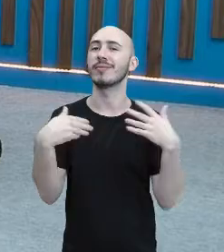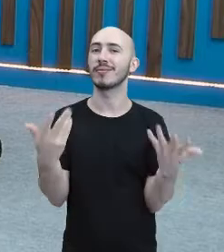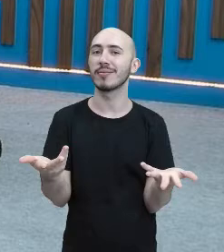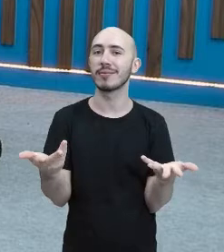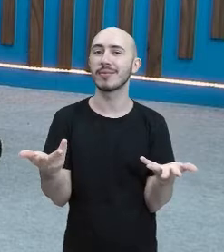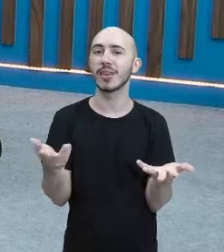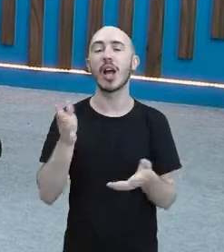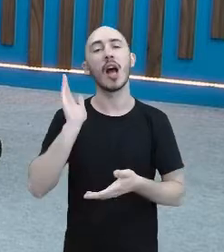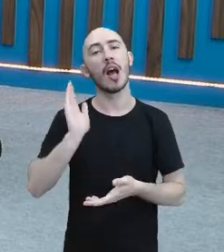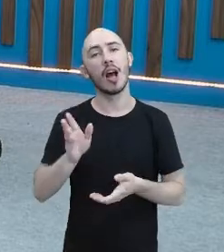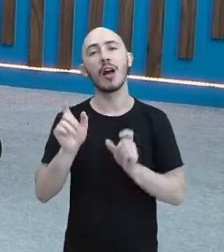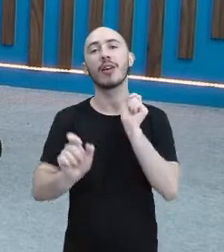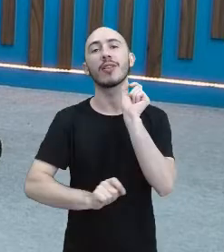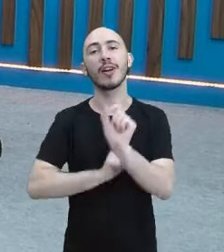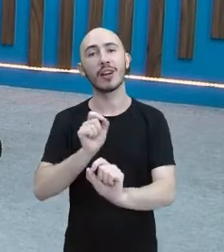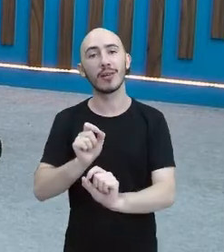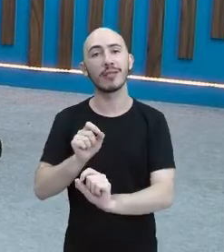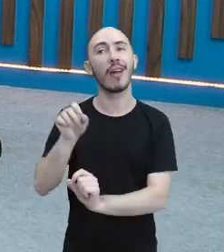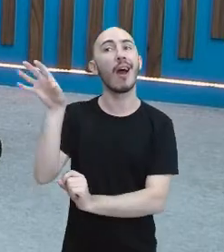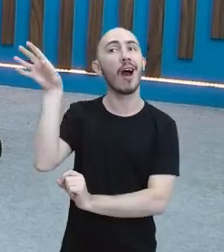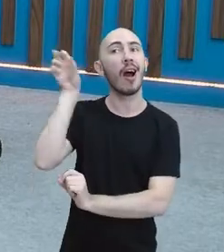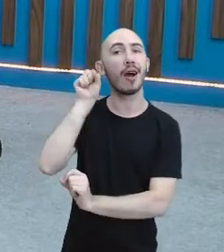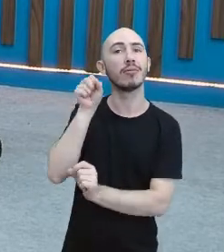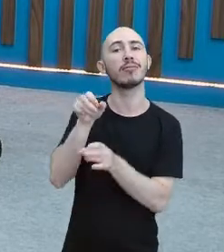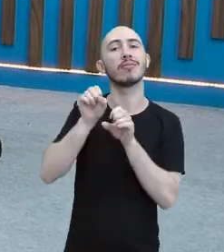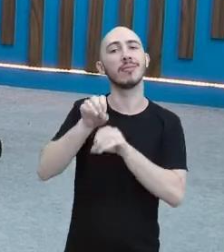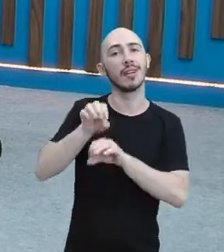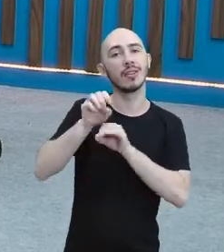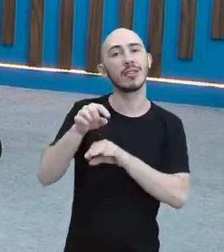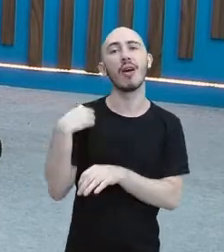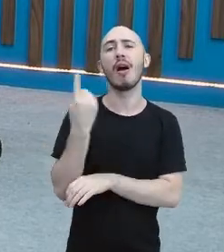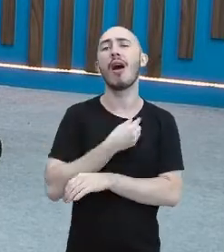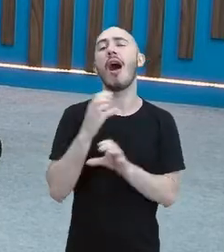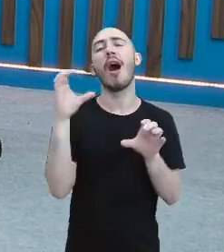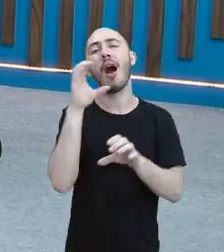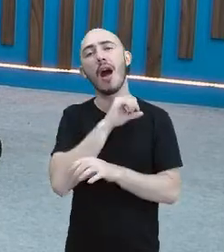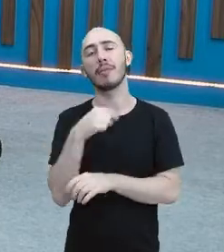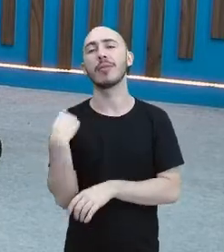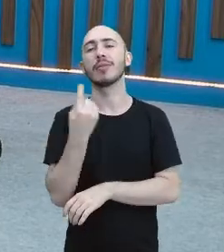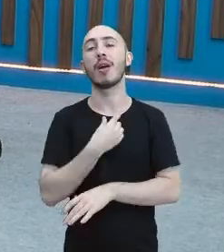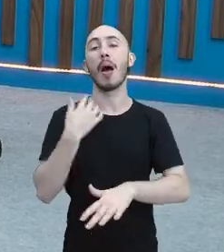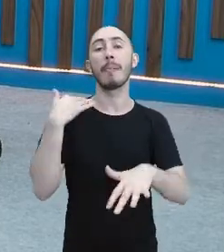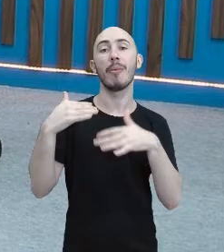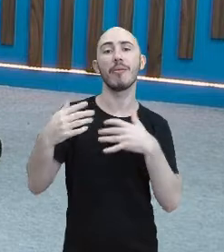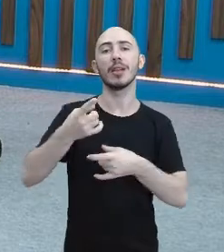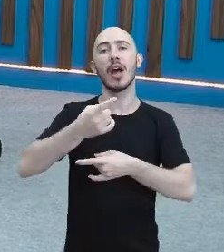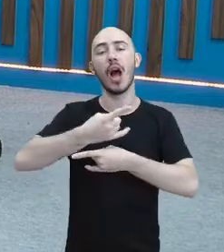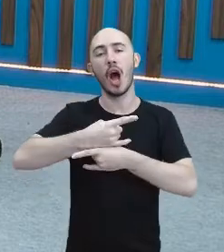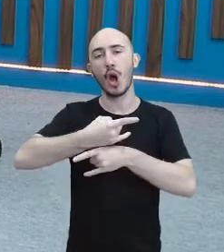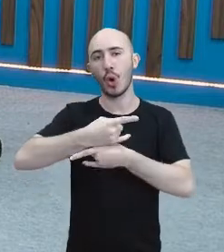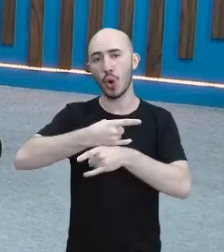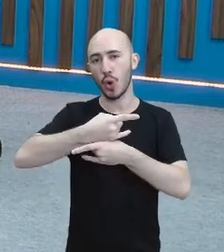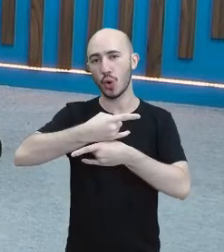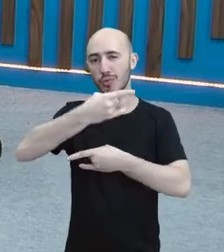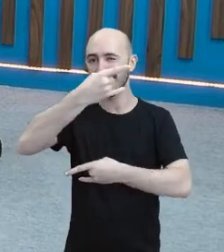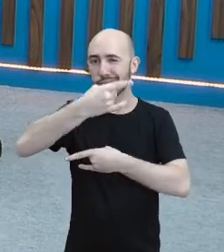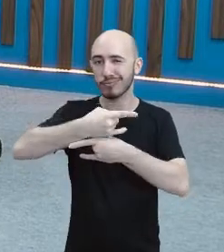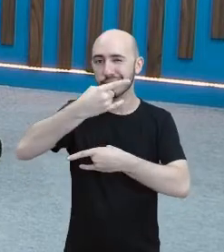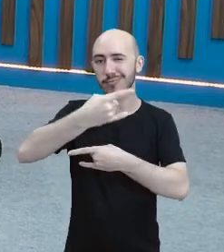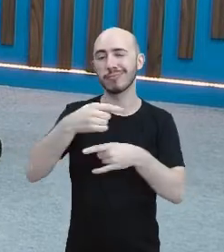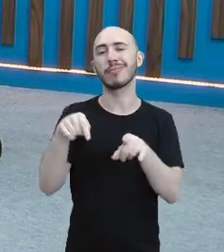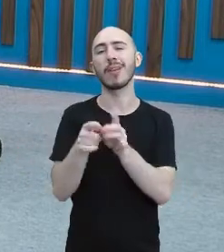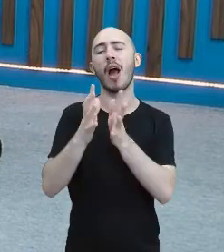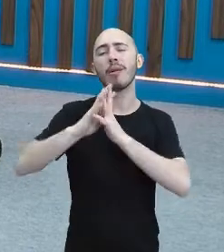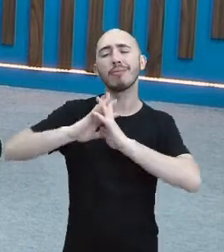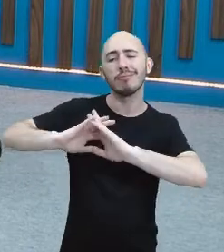Foi um tutorial breve, bem curtinho, mas que nos ajuda o quê? A mexer a nossa coluna, alongar,